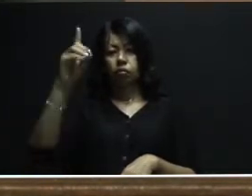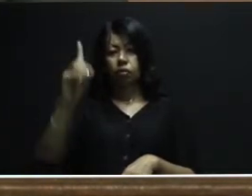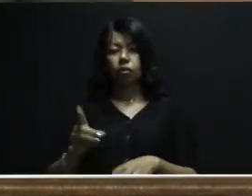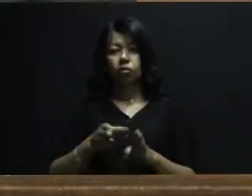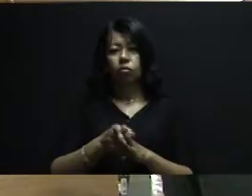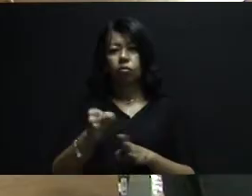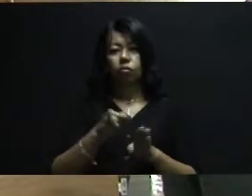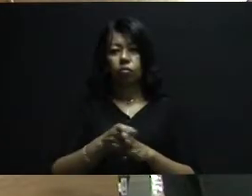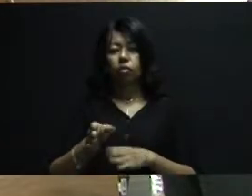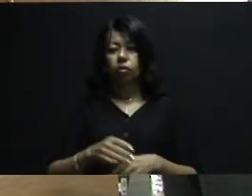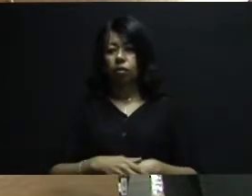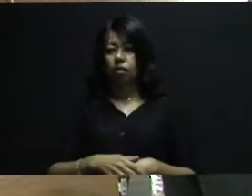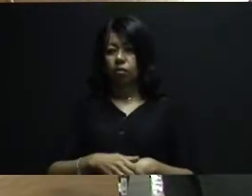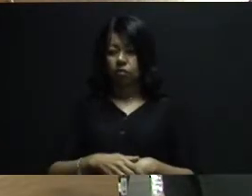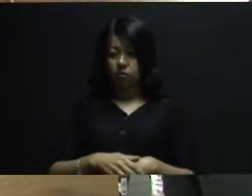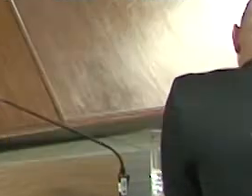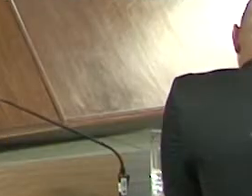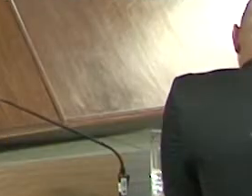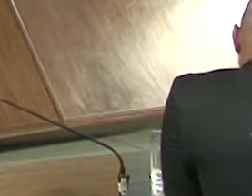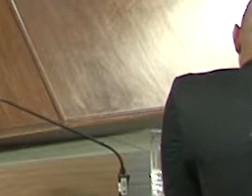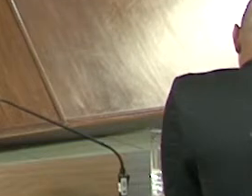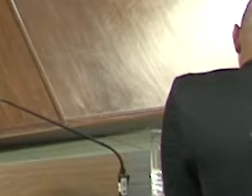Física.